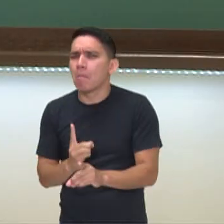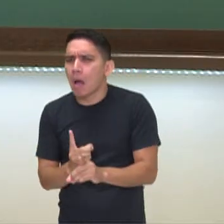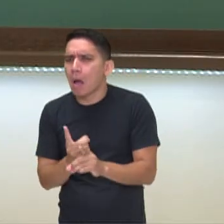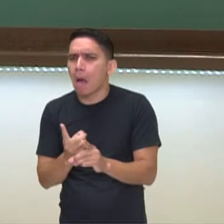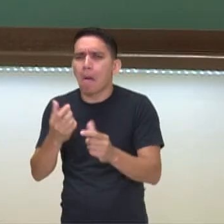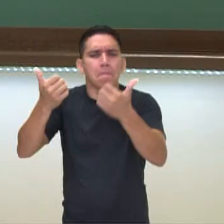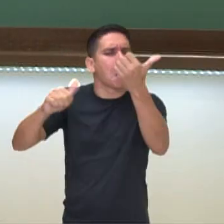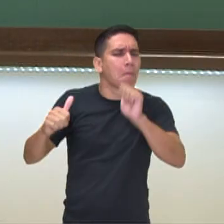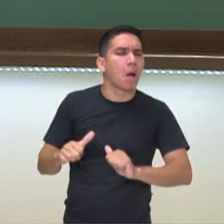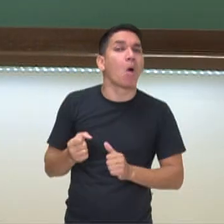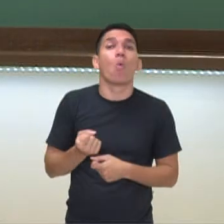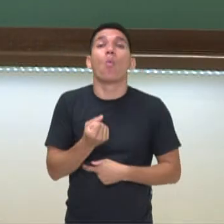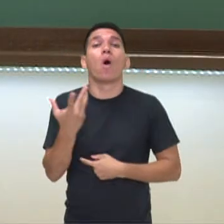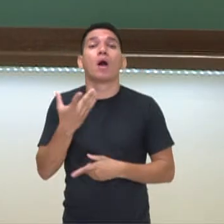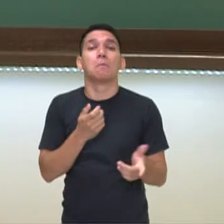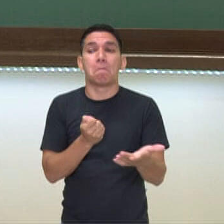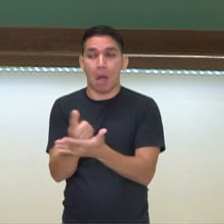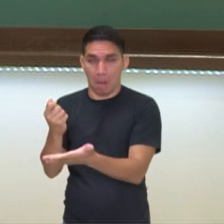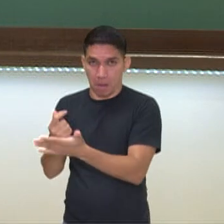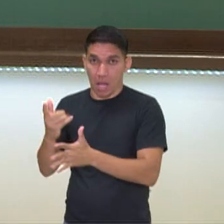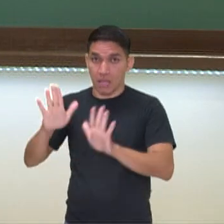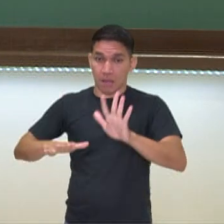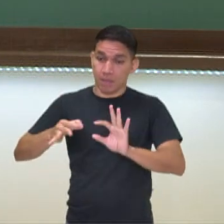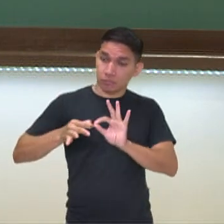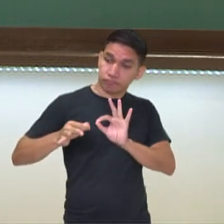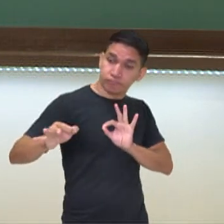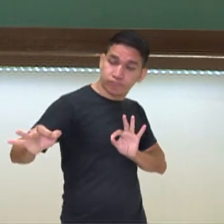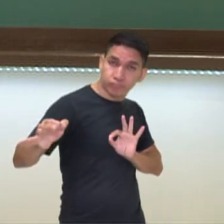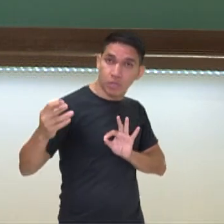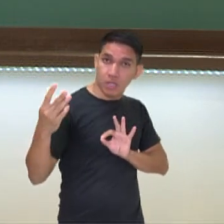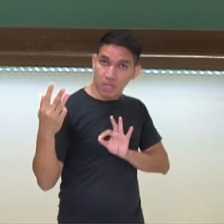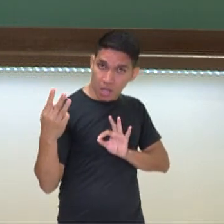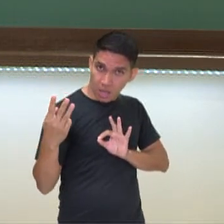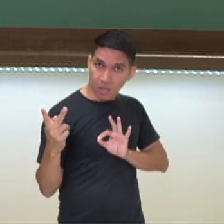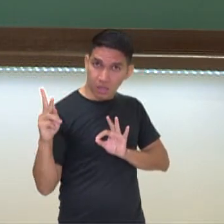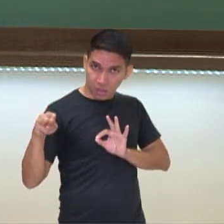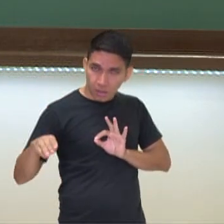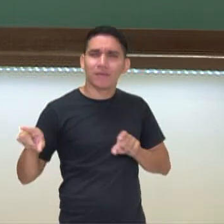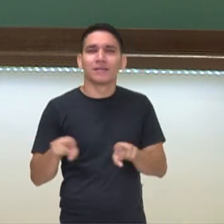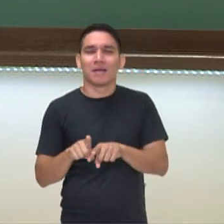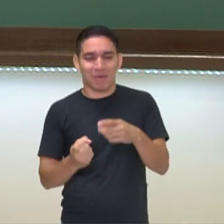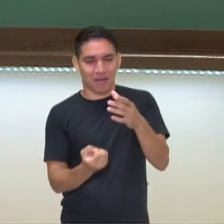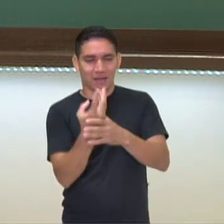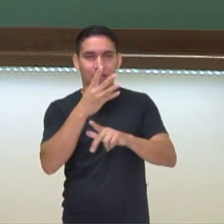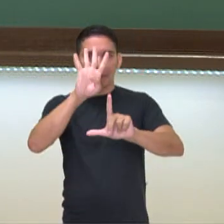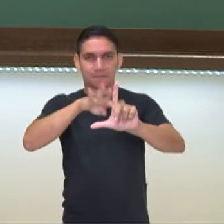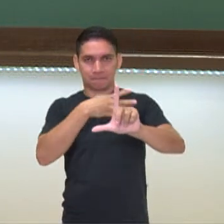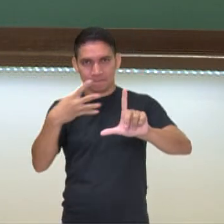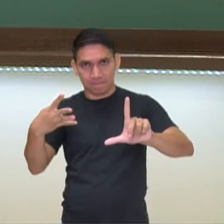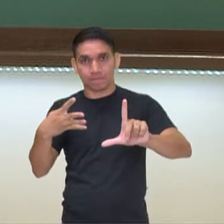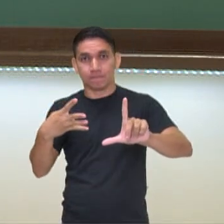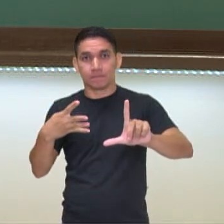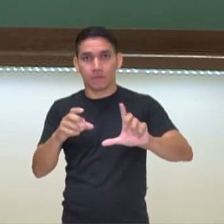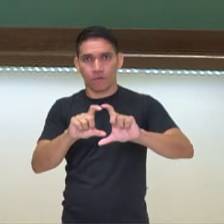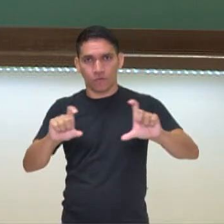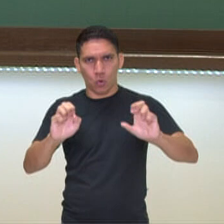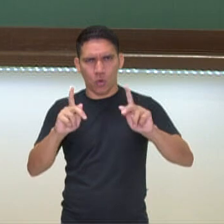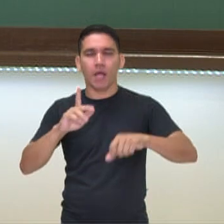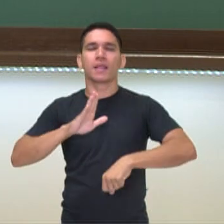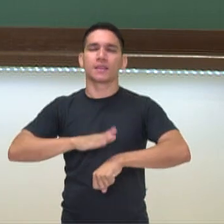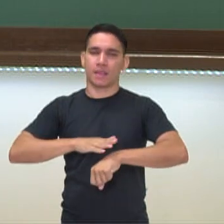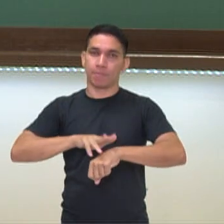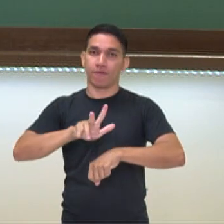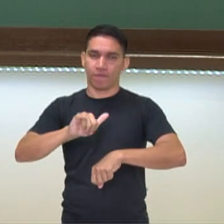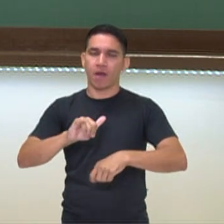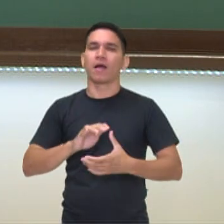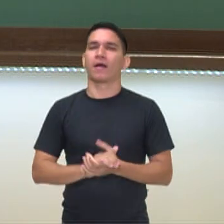que vai ser pago de acordo com a quilometragem que está ali e também construa, aproveita para construir o gráfico aí dessa função. Eu vou dar um tempinho,